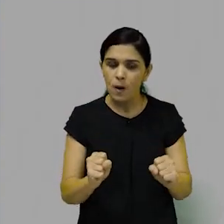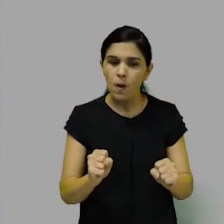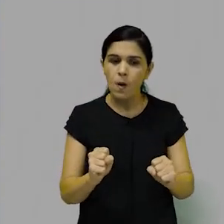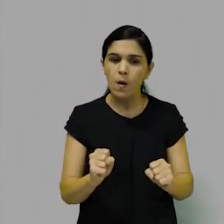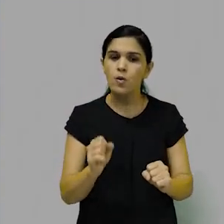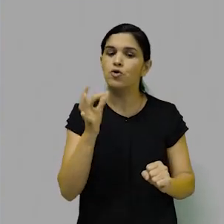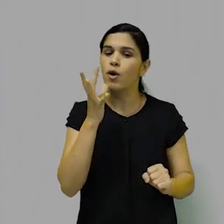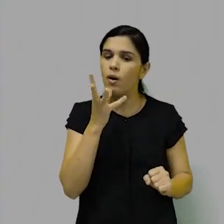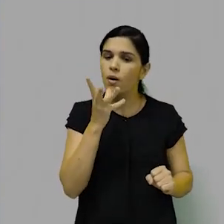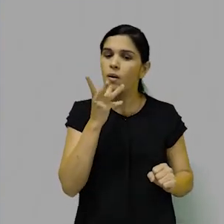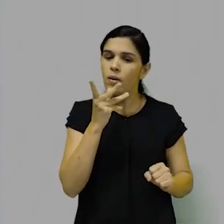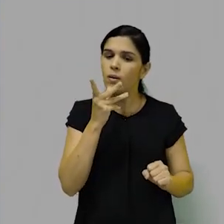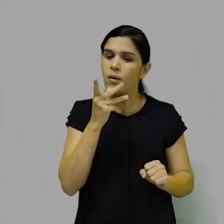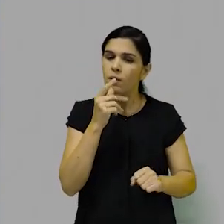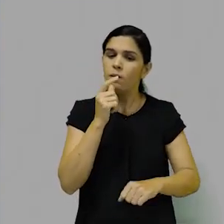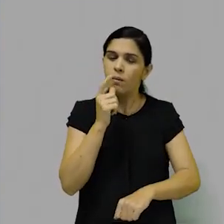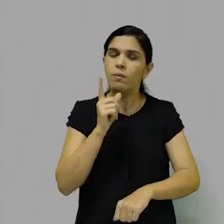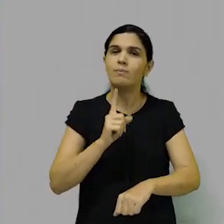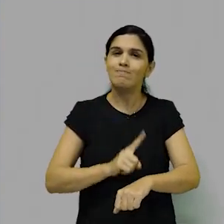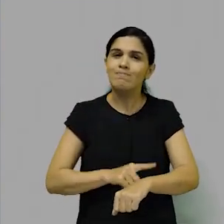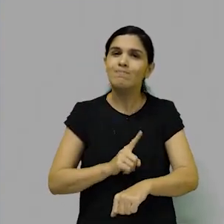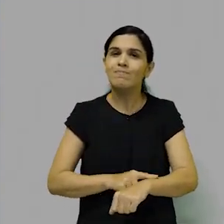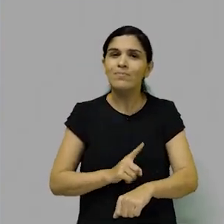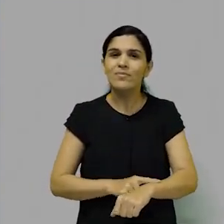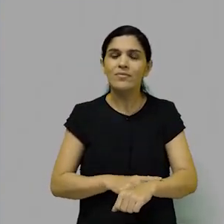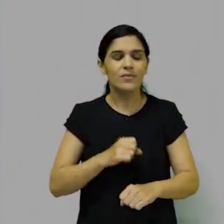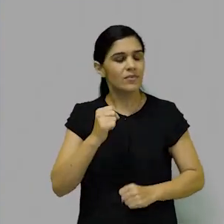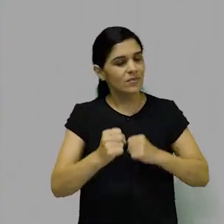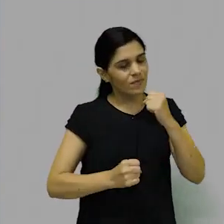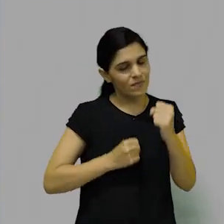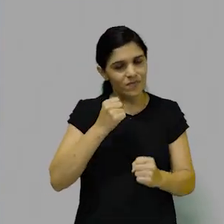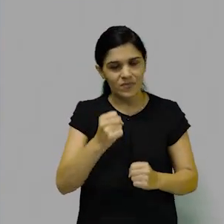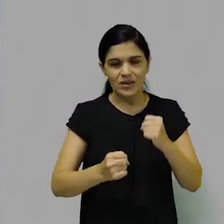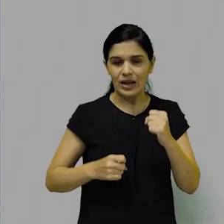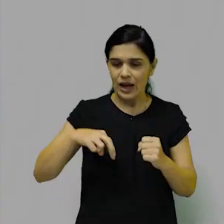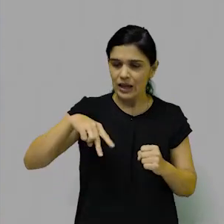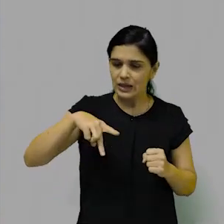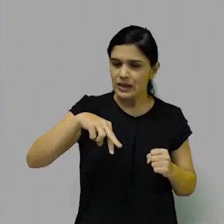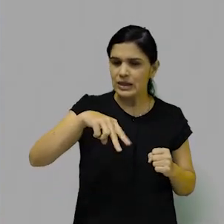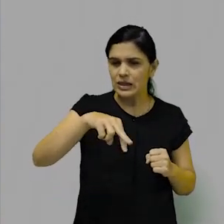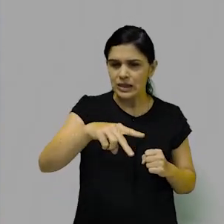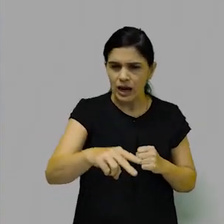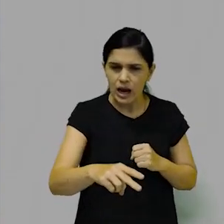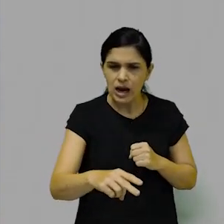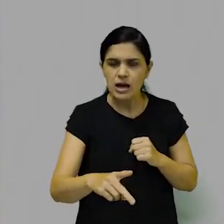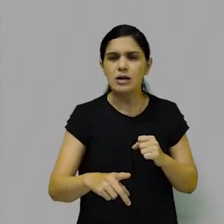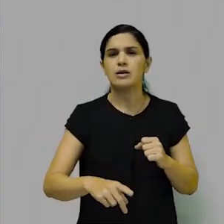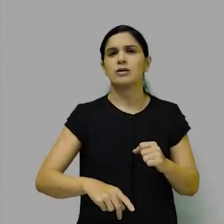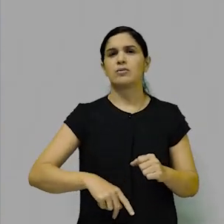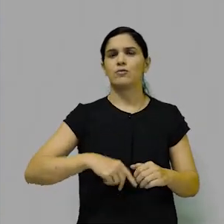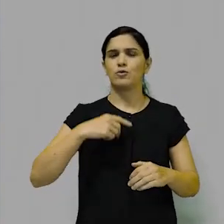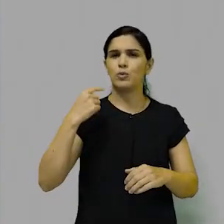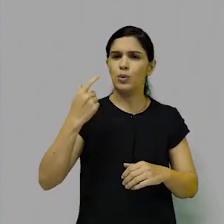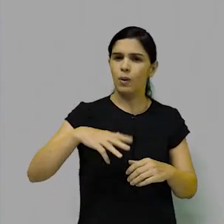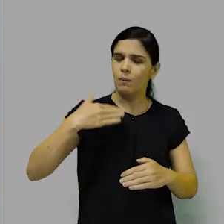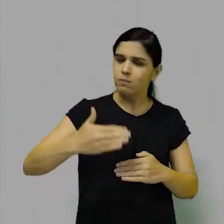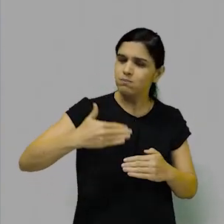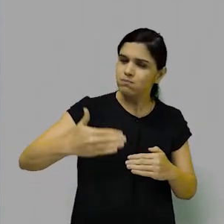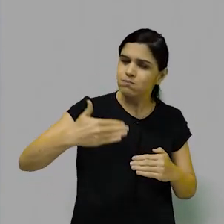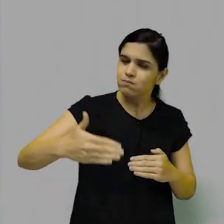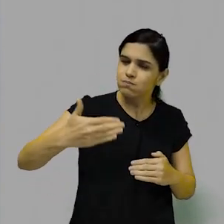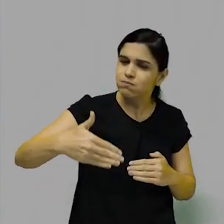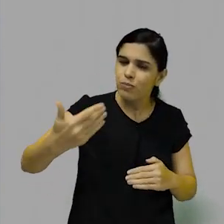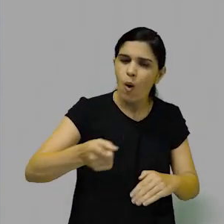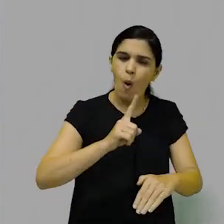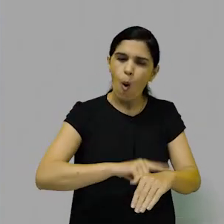esteira, porque ali ele ainda não está sentindo um cansaço extremo. Ele poderia continuar ali por horas praticando esse tipo de